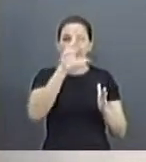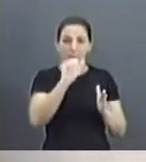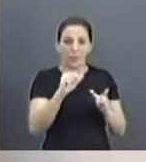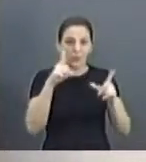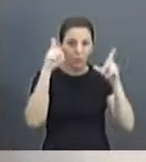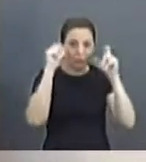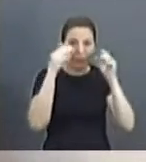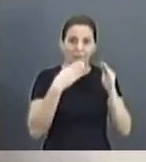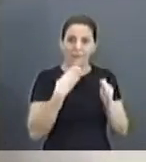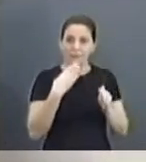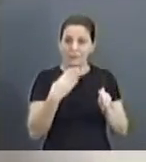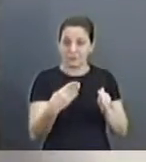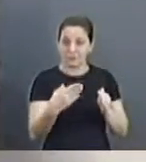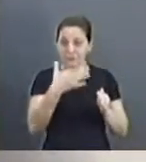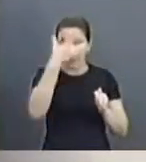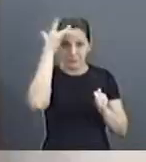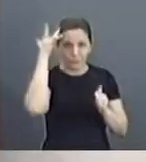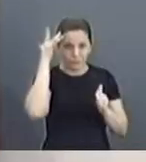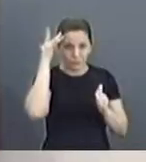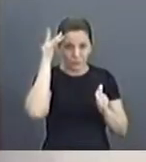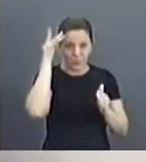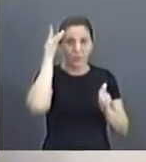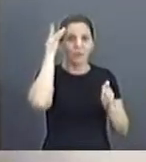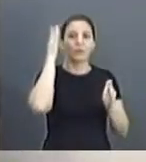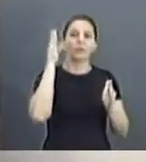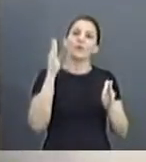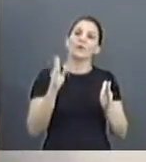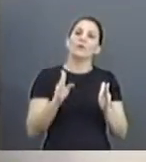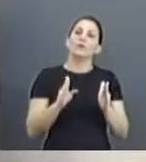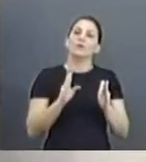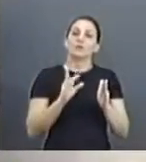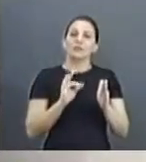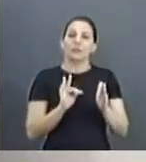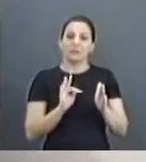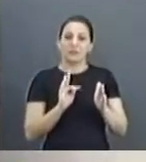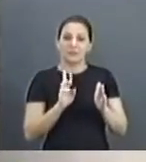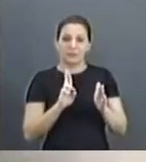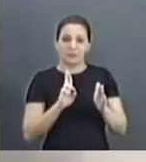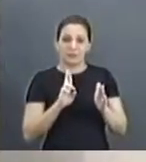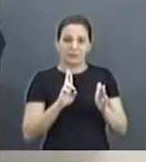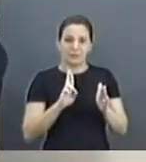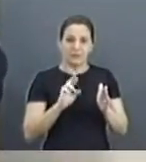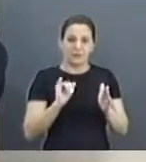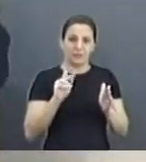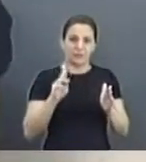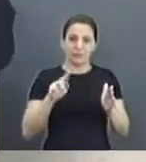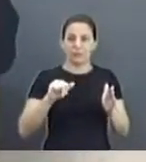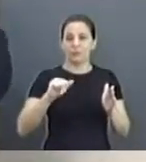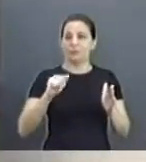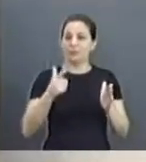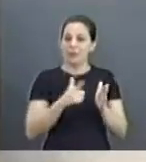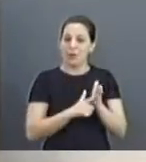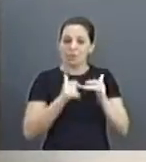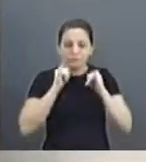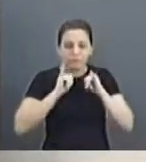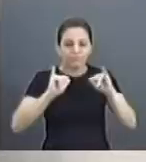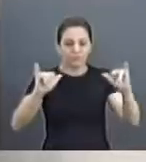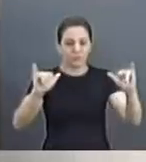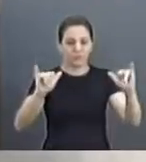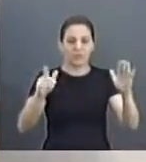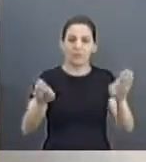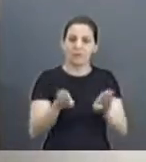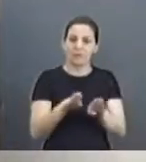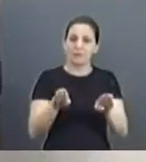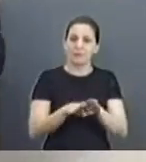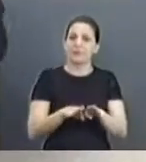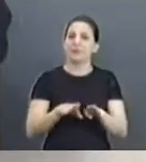pedir ao pessoal da tribuna quando quando fazia alguma coisa legal também publicará igual a emenda que eu peguei pra passar da casa dos